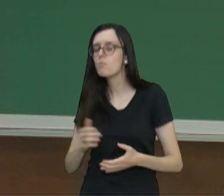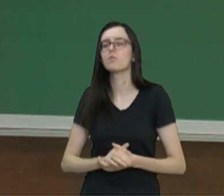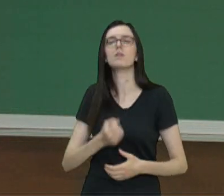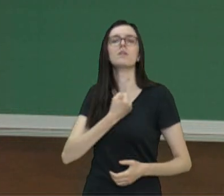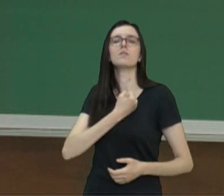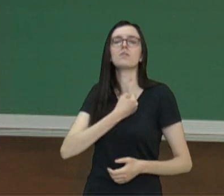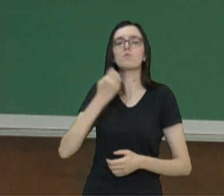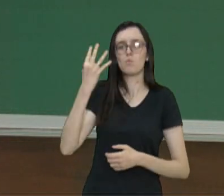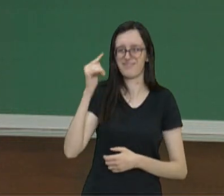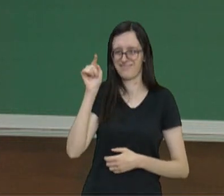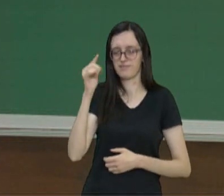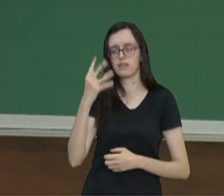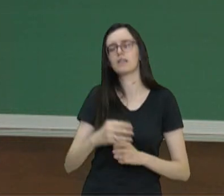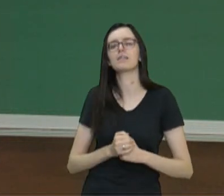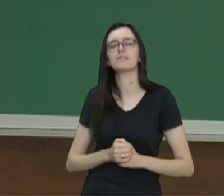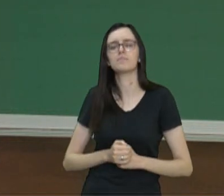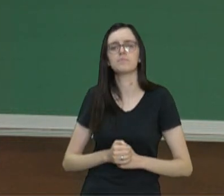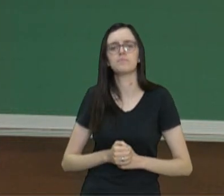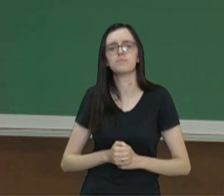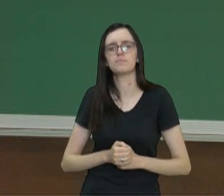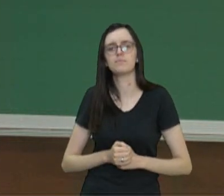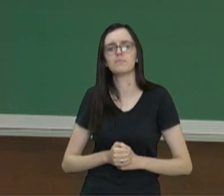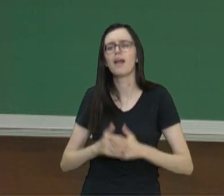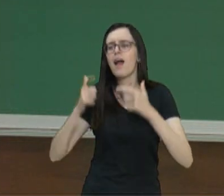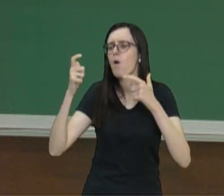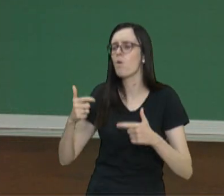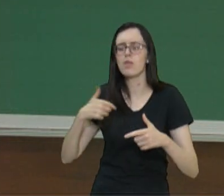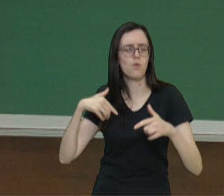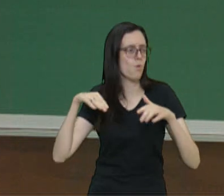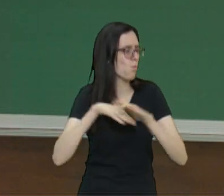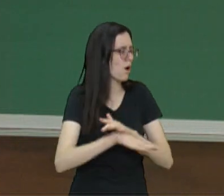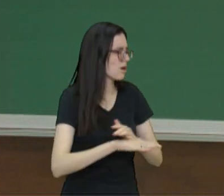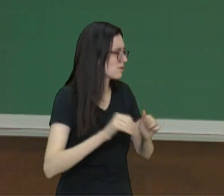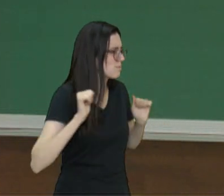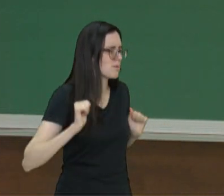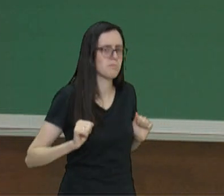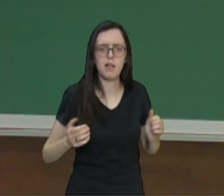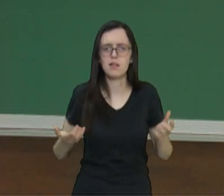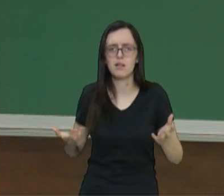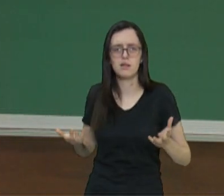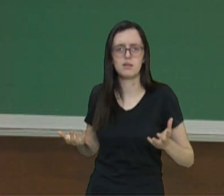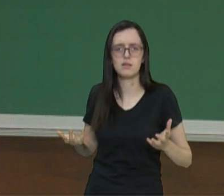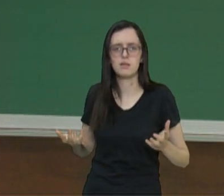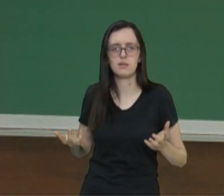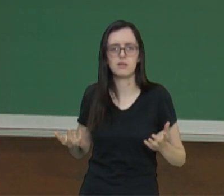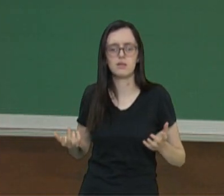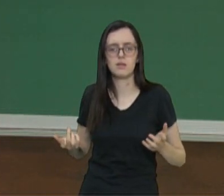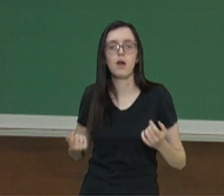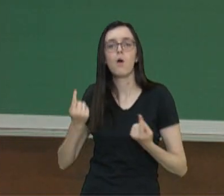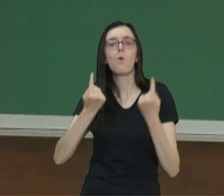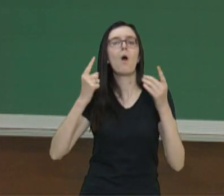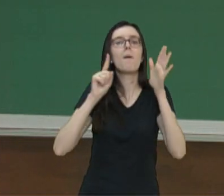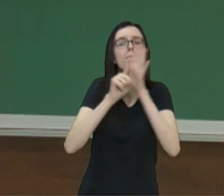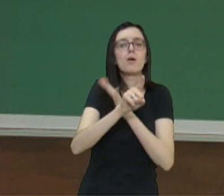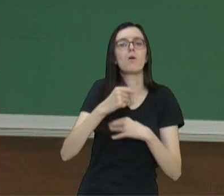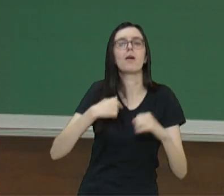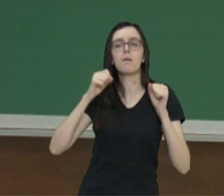a 4. Where can I store my luggage? Onde é que eu guardo a minha mala? Qual dessas perguntas eu